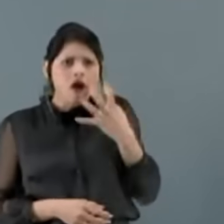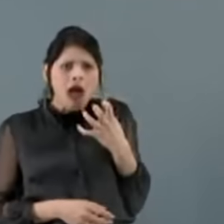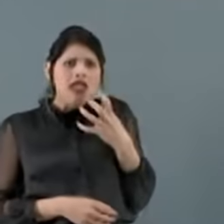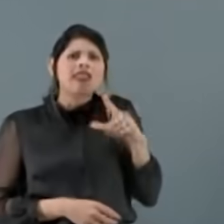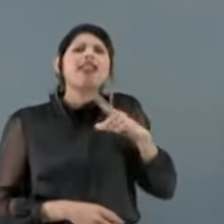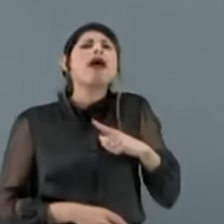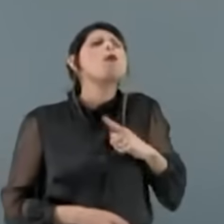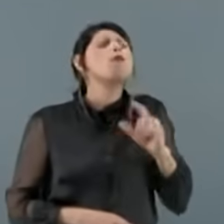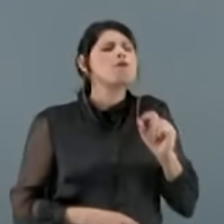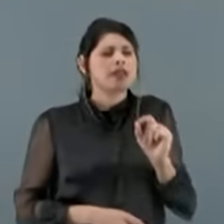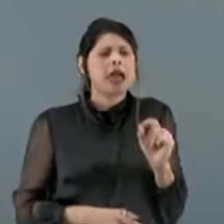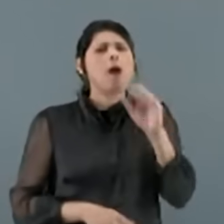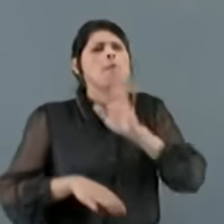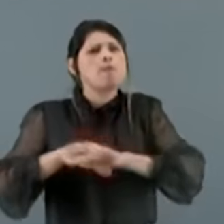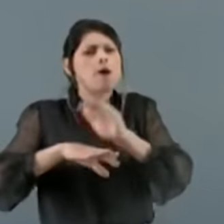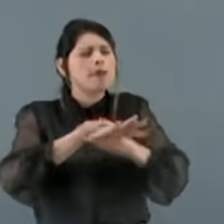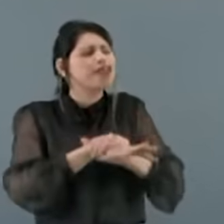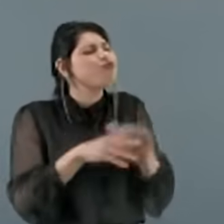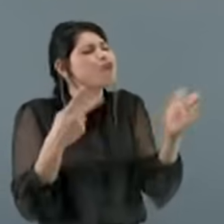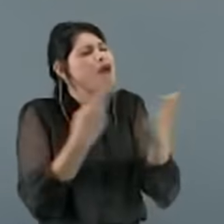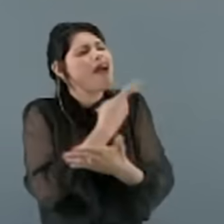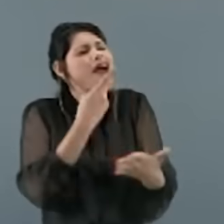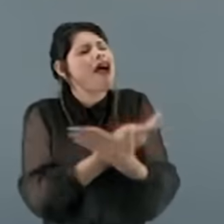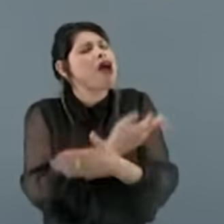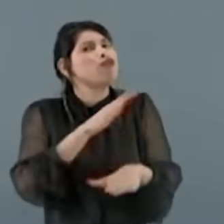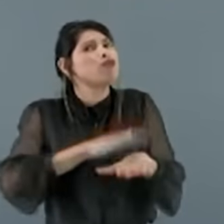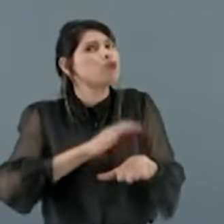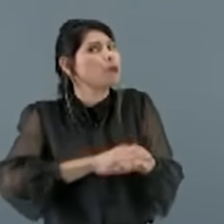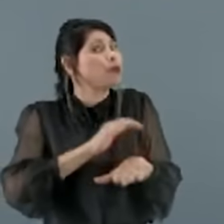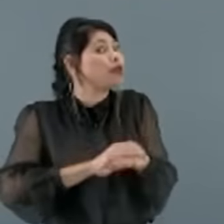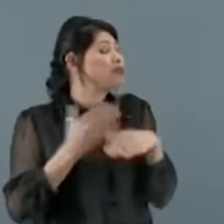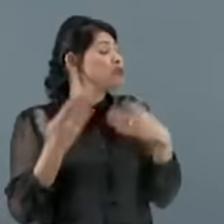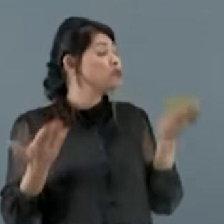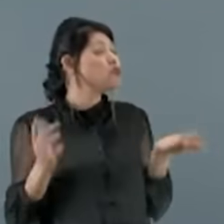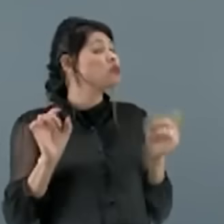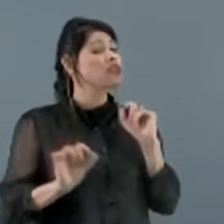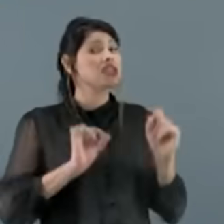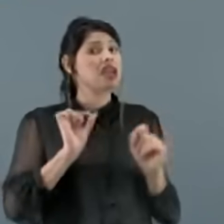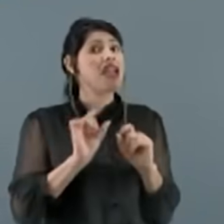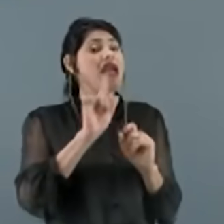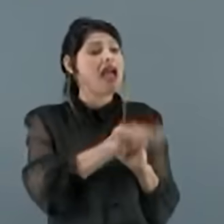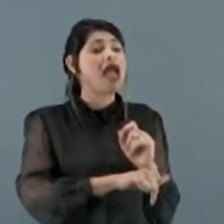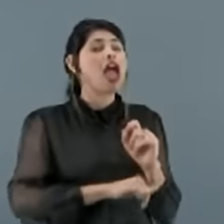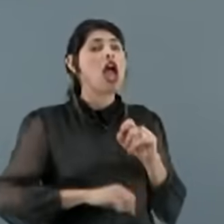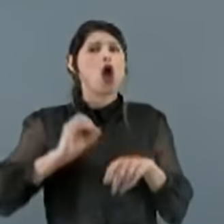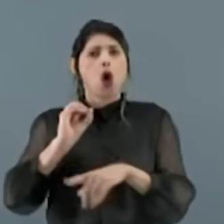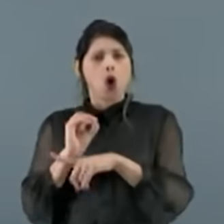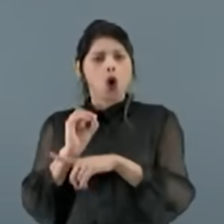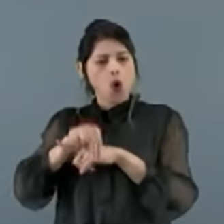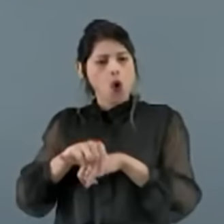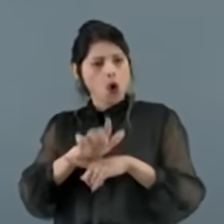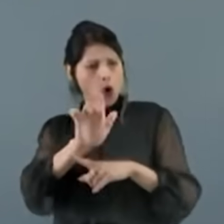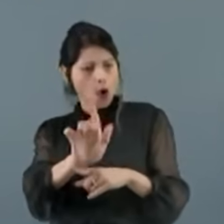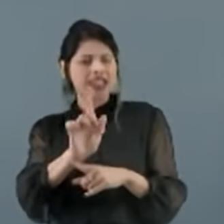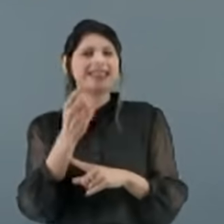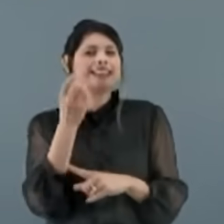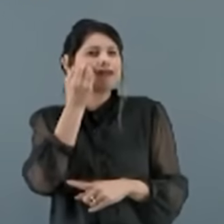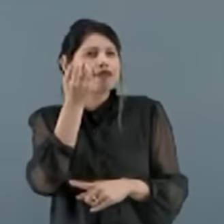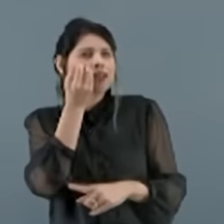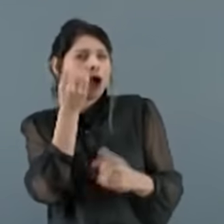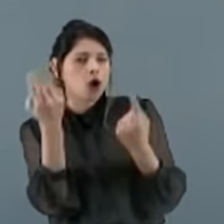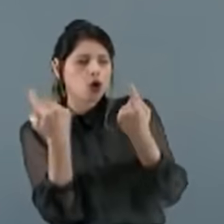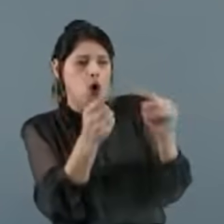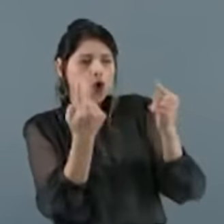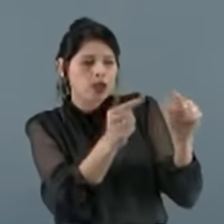muito errada na hora da sua confecção. E não passam, né, de ONGs que tentam pintar a direita como agressiva. Quando, na verdade, a gente